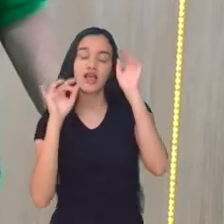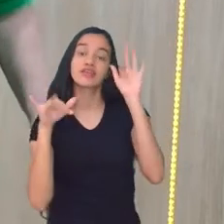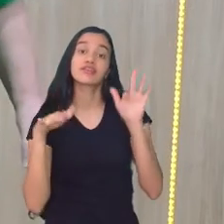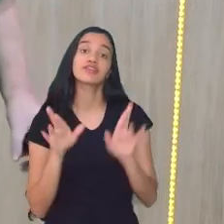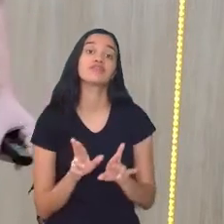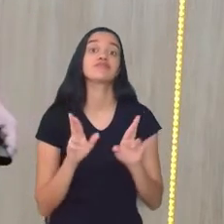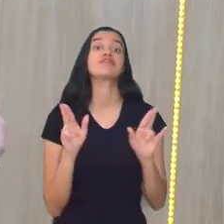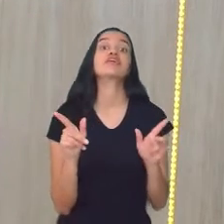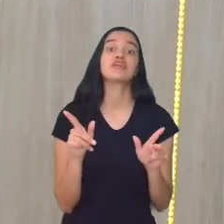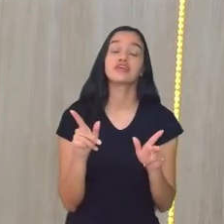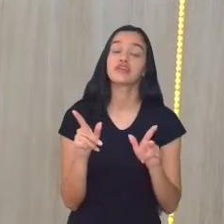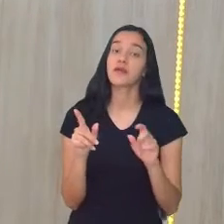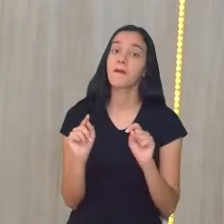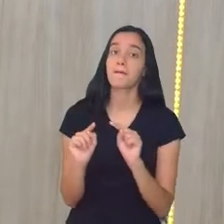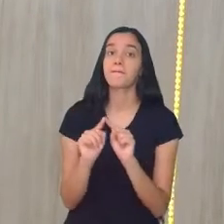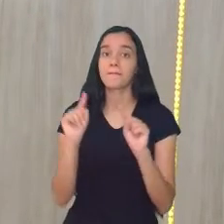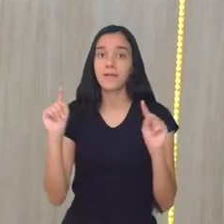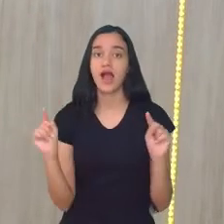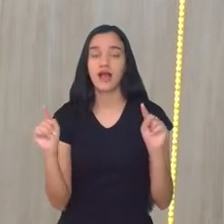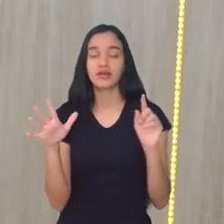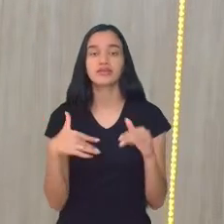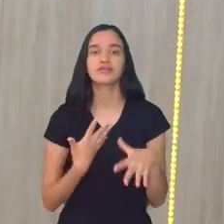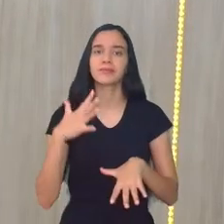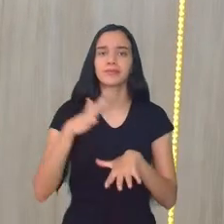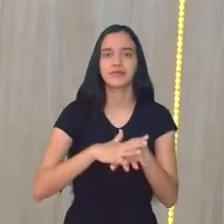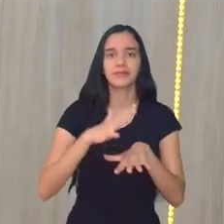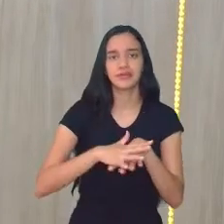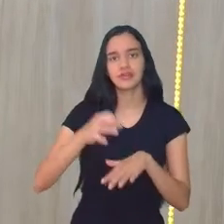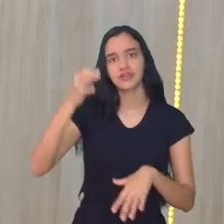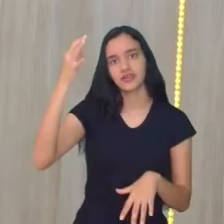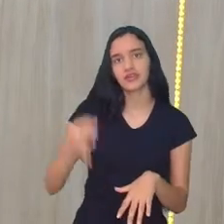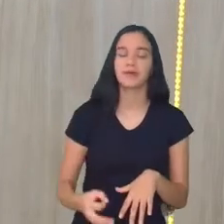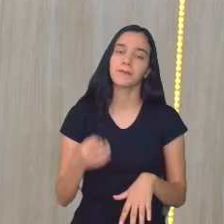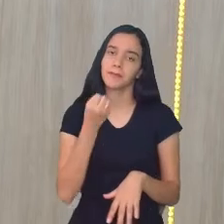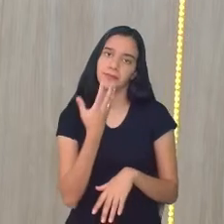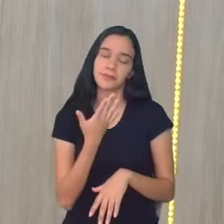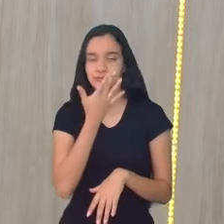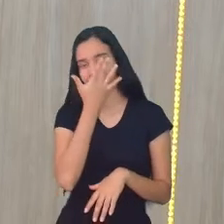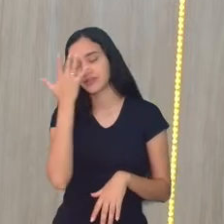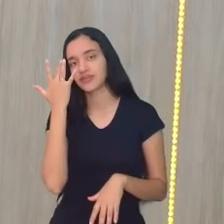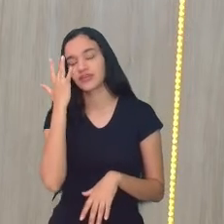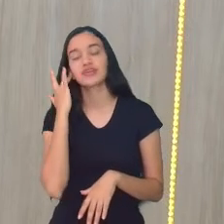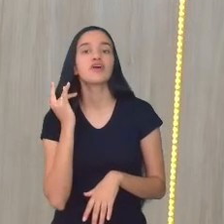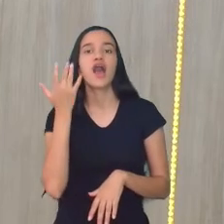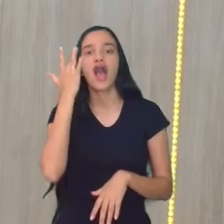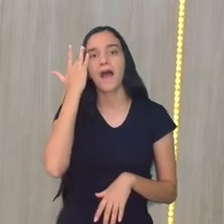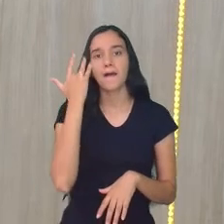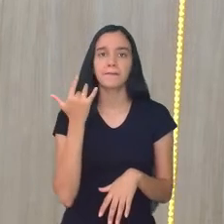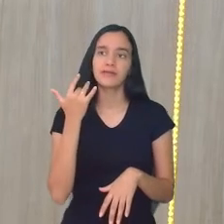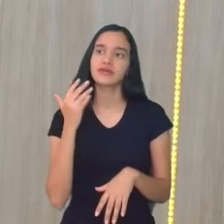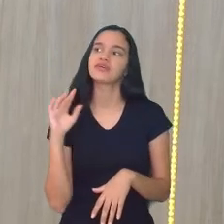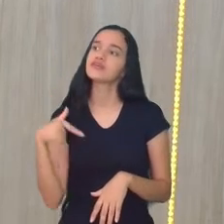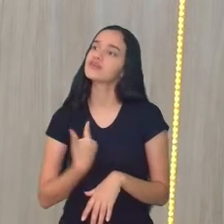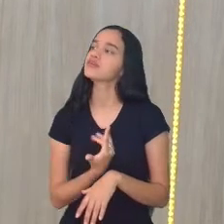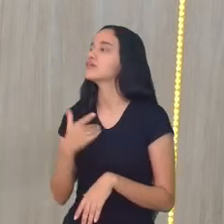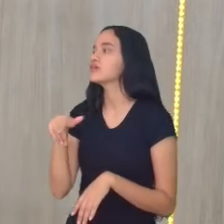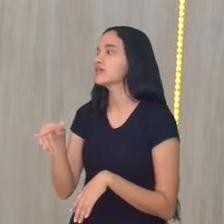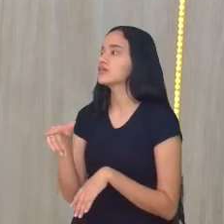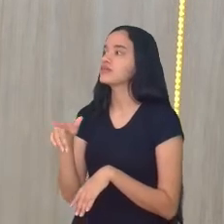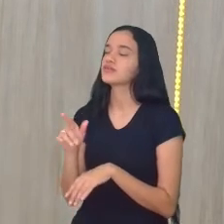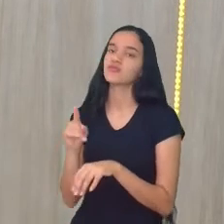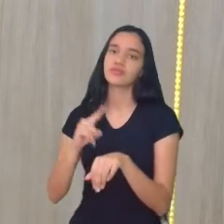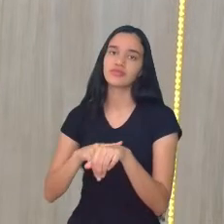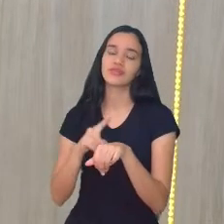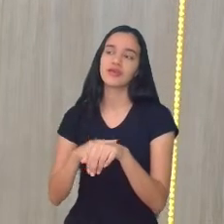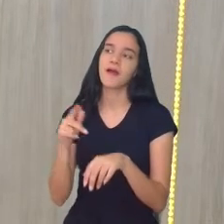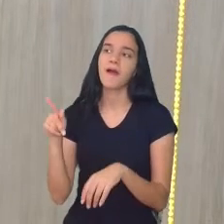levam ao mesmo tempo, contanto que esteja matematicamente correto. Bom, pessoal, amanhã a gente fala disso. Vou dar um tempo bem rapidinho